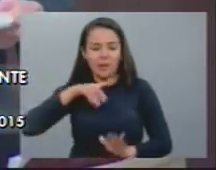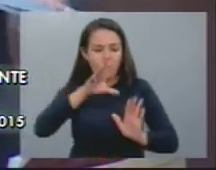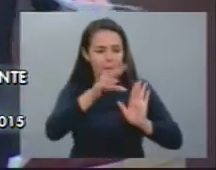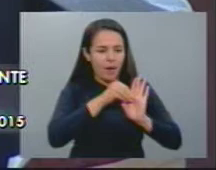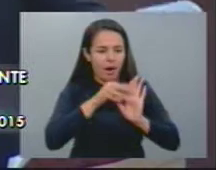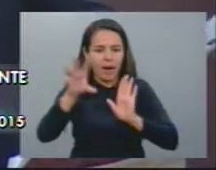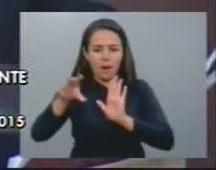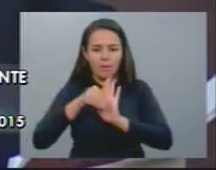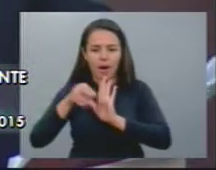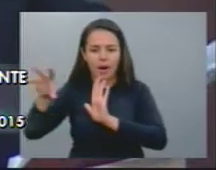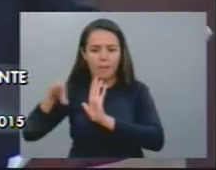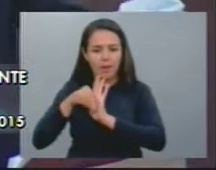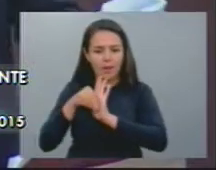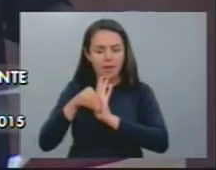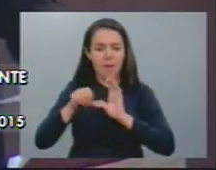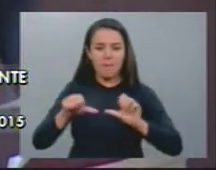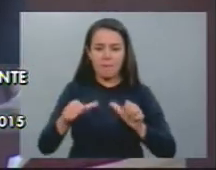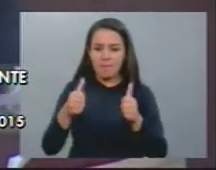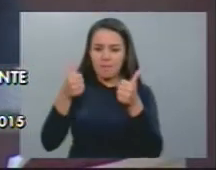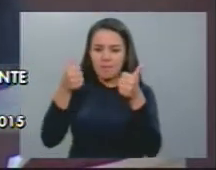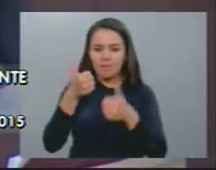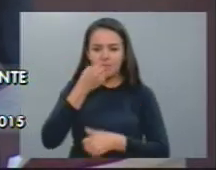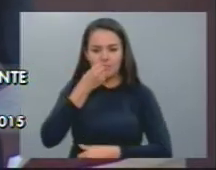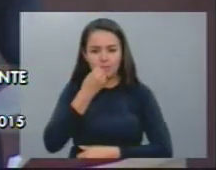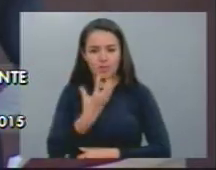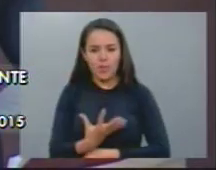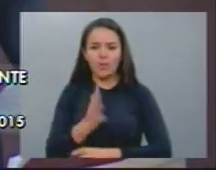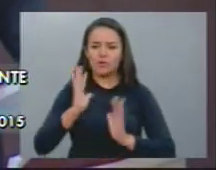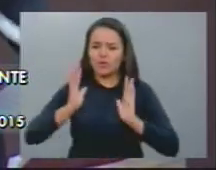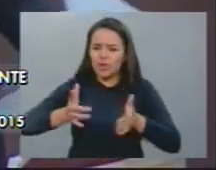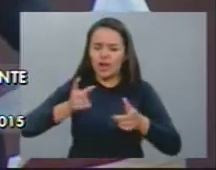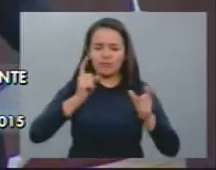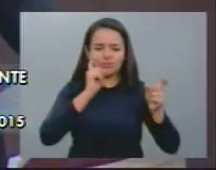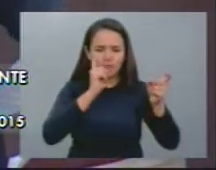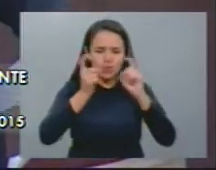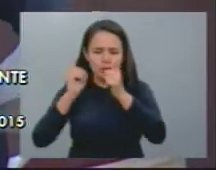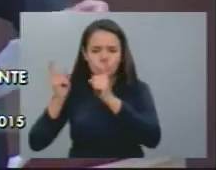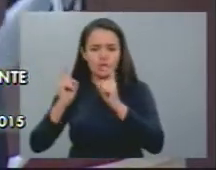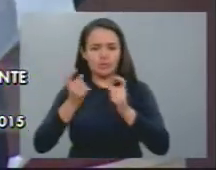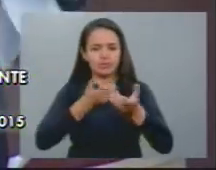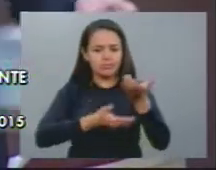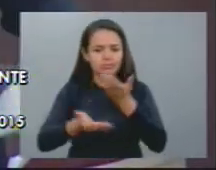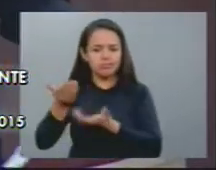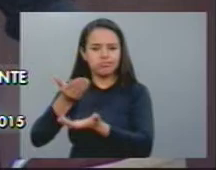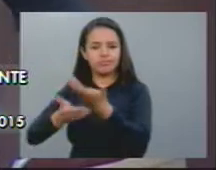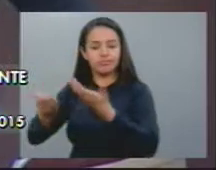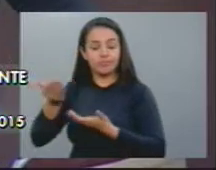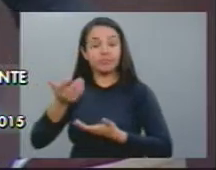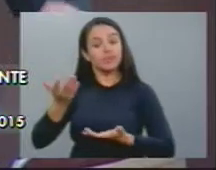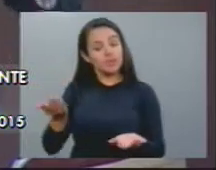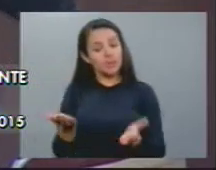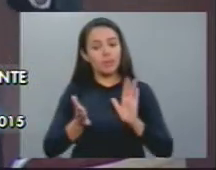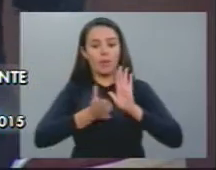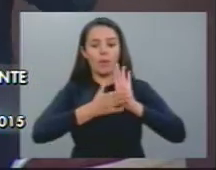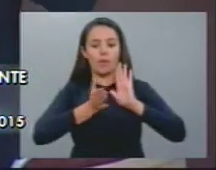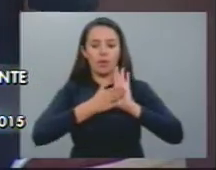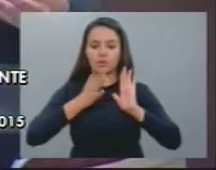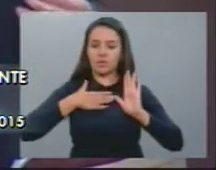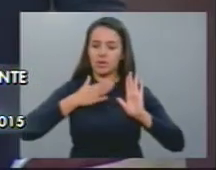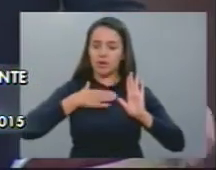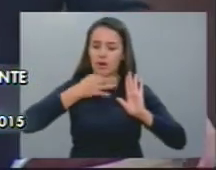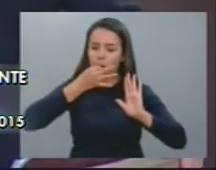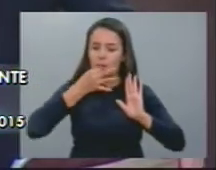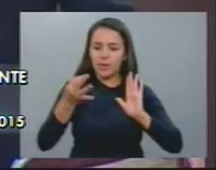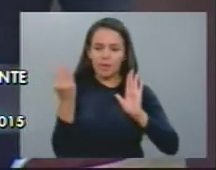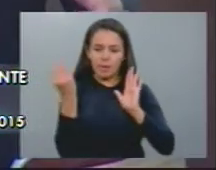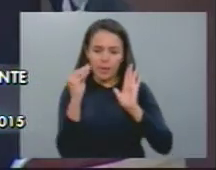com os quais nós nos relacionamos e dialogamos de forma democrática e participativa. E aqui estamos propondo. E eu quero, portanto, perguntar